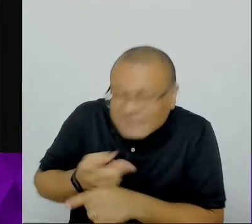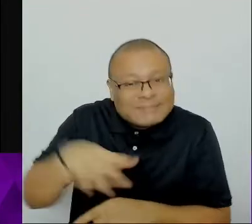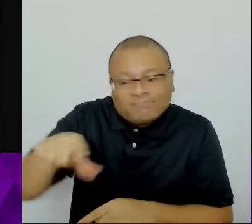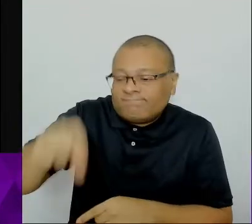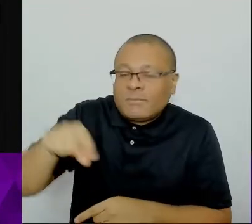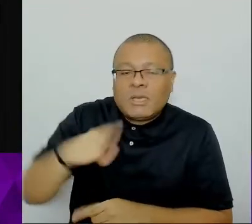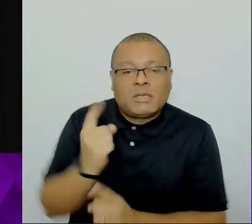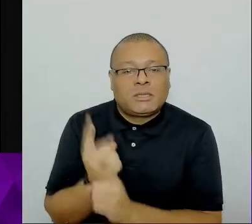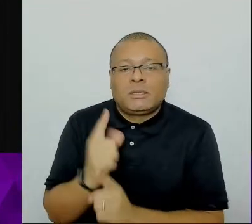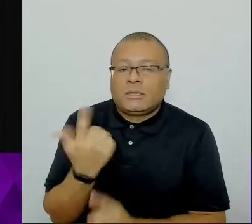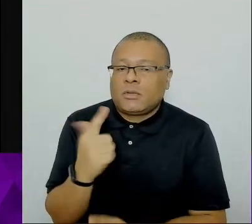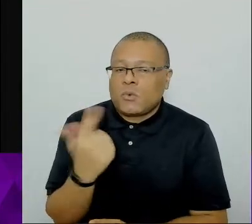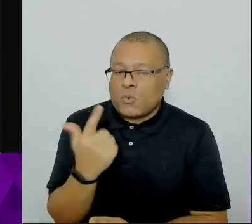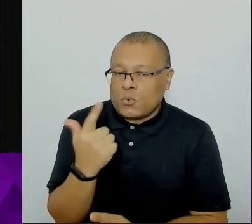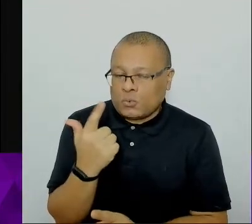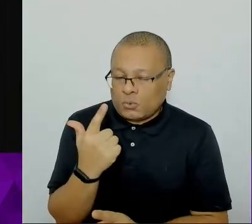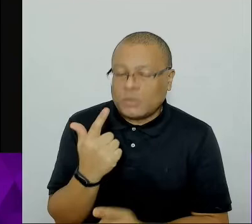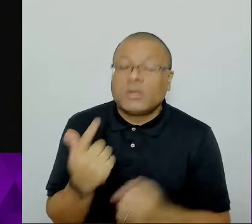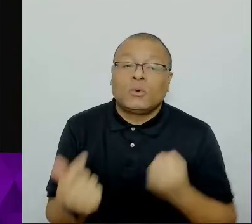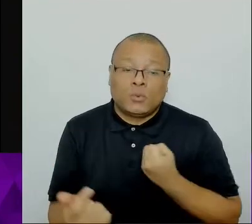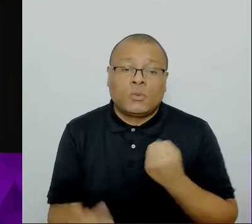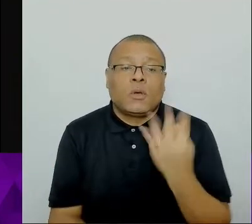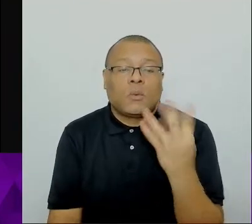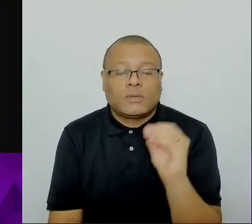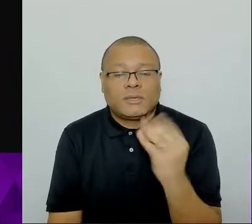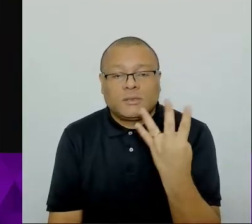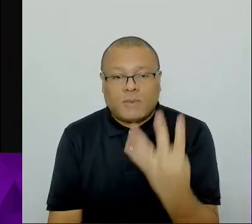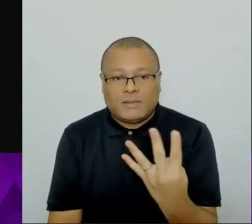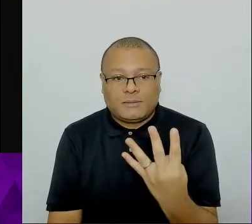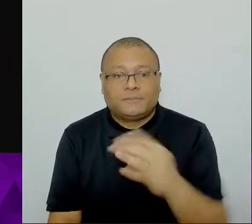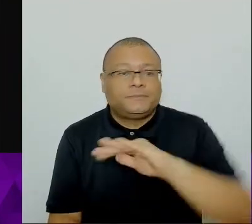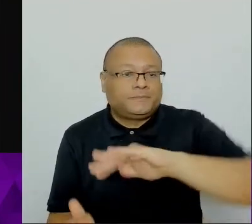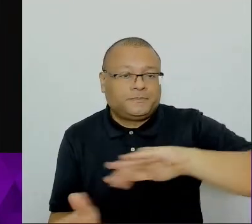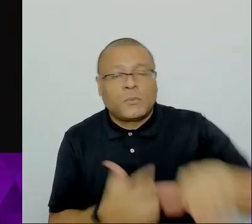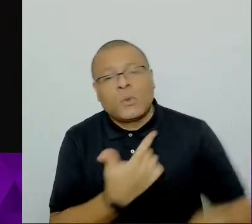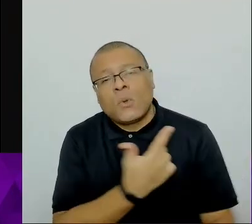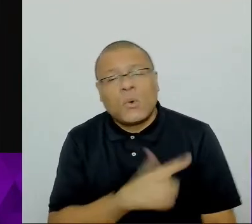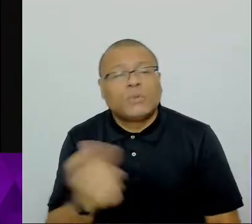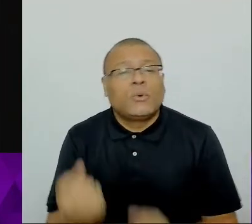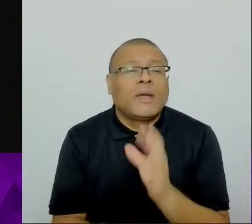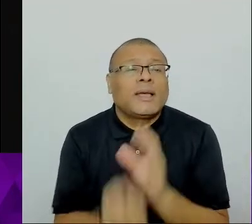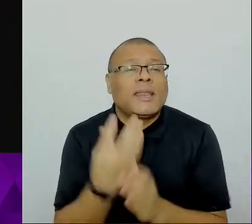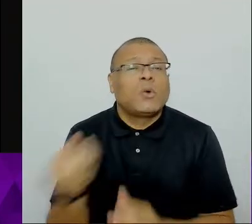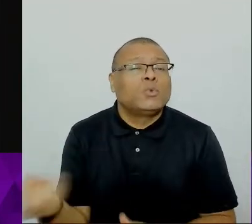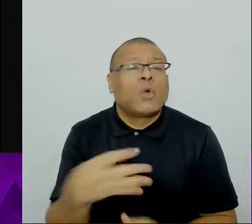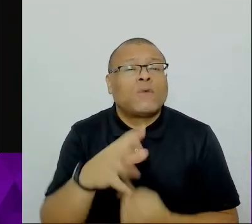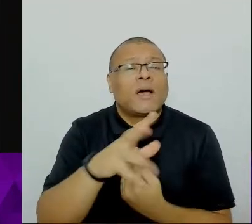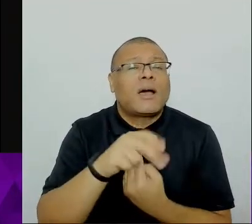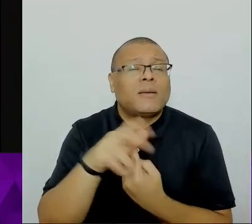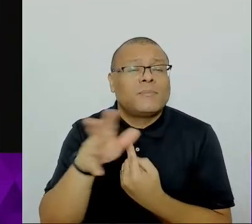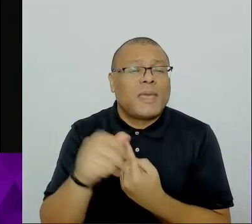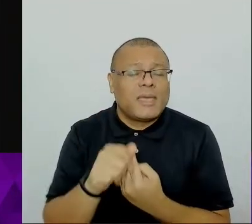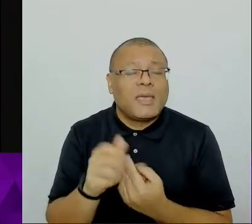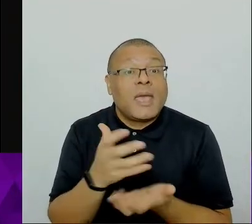isso eu retorno 404, que é o not found. E se eu quiser criar um novo recurso na API, né? Se eu quiser salvar um novo cachorro.